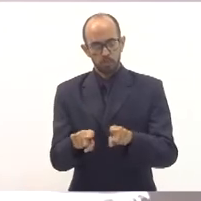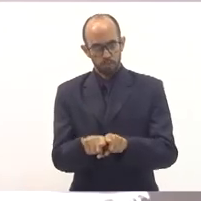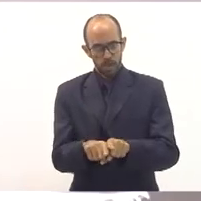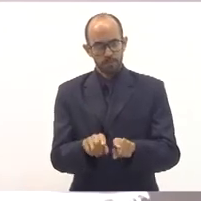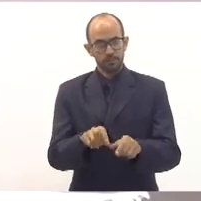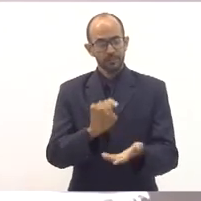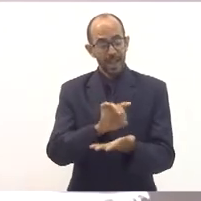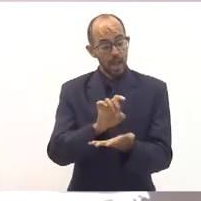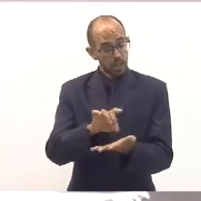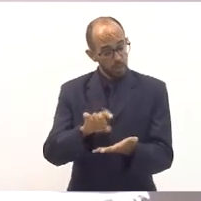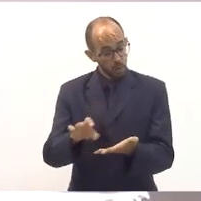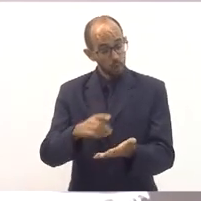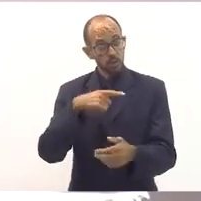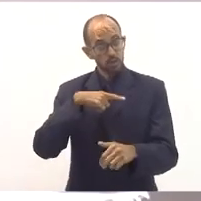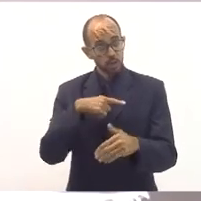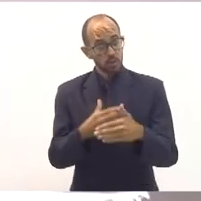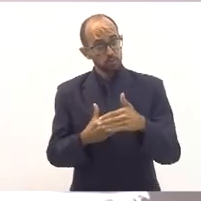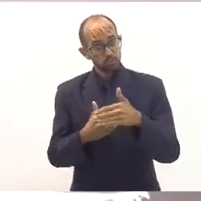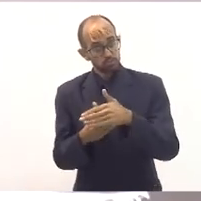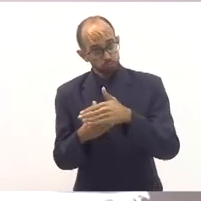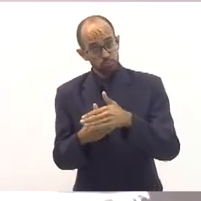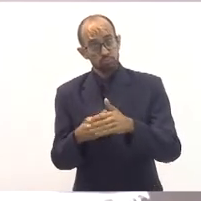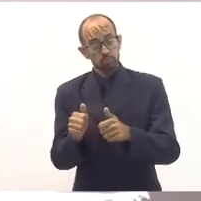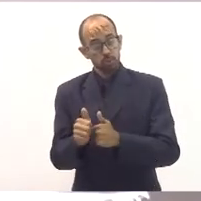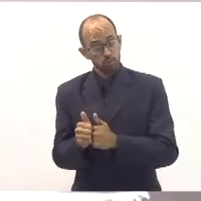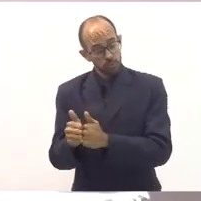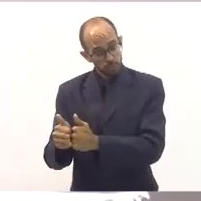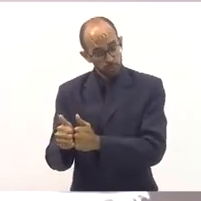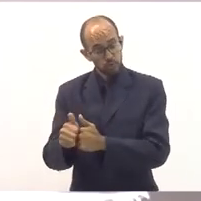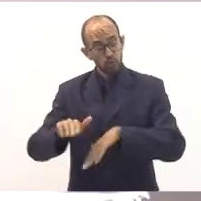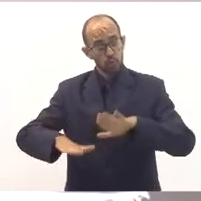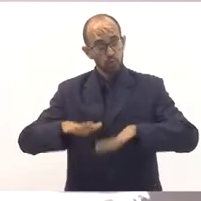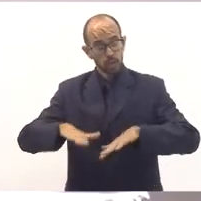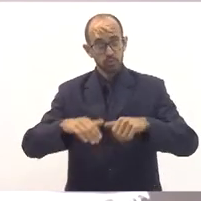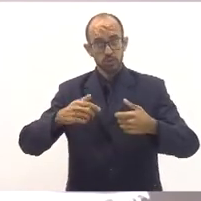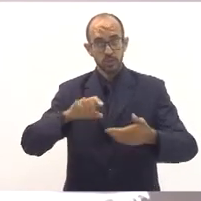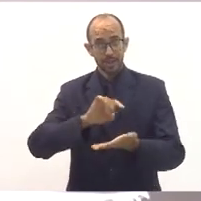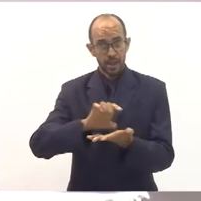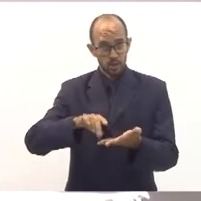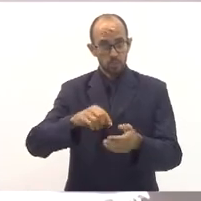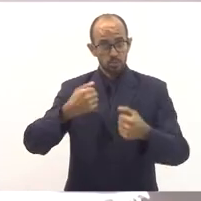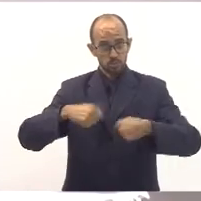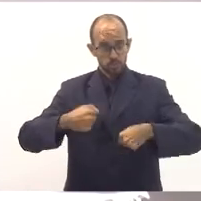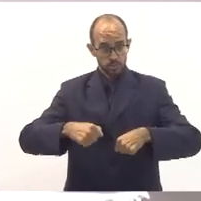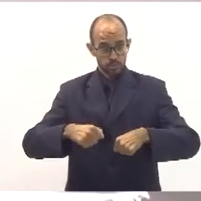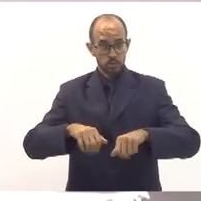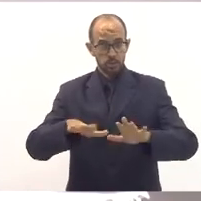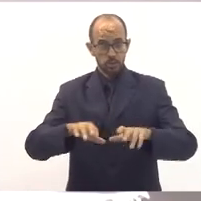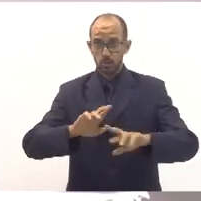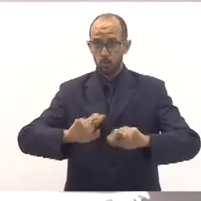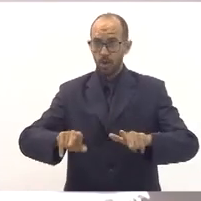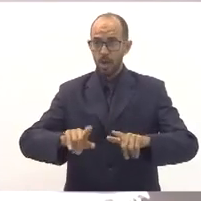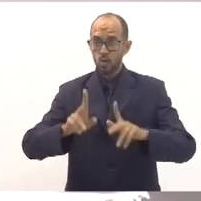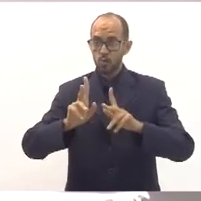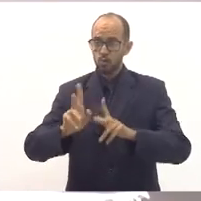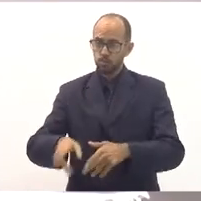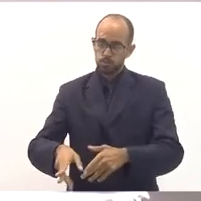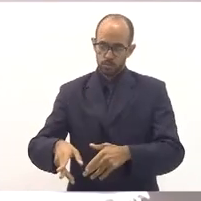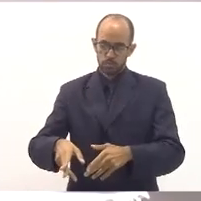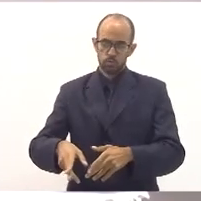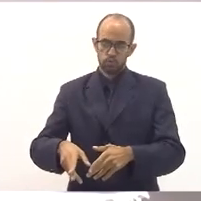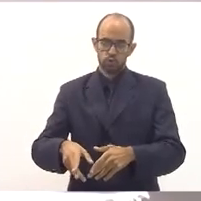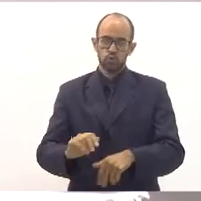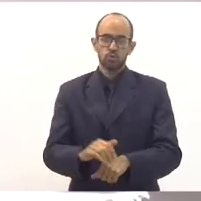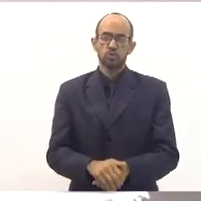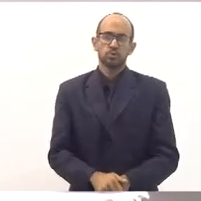uma delas com as restrições acompanhamentos e cuidados que cada uma merece que não são os mesmos as mesmas quantidades